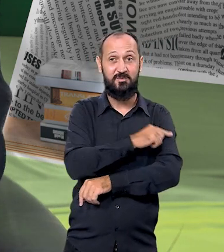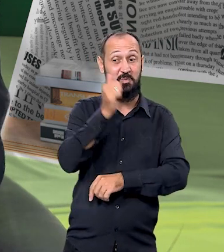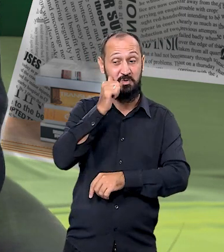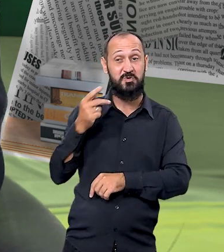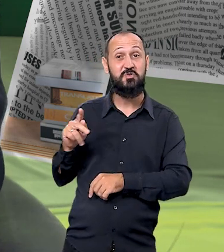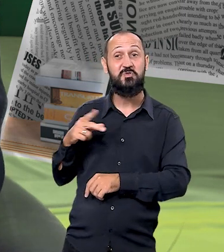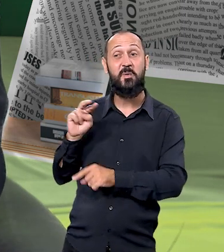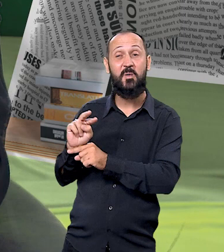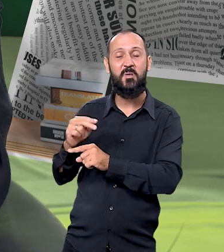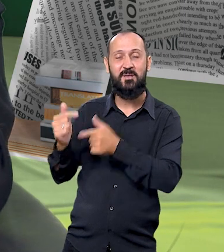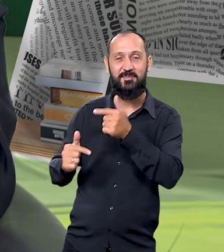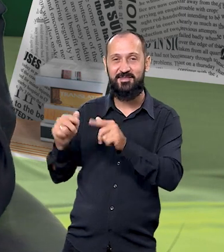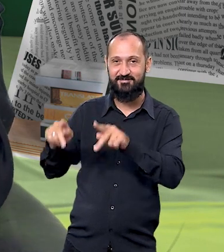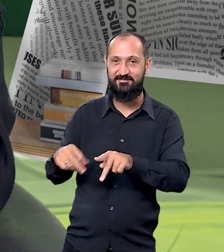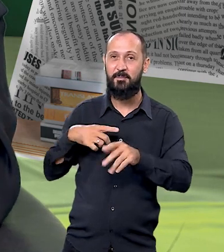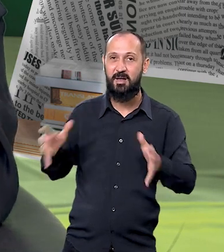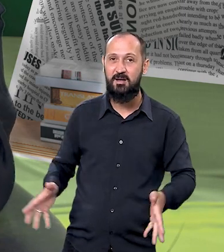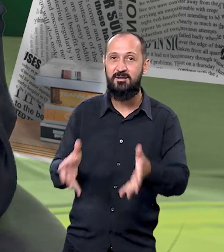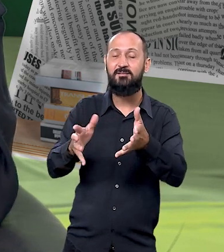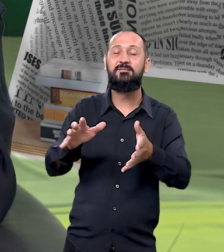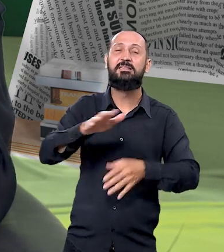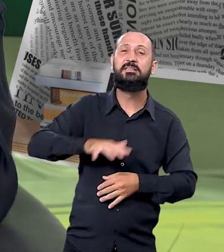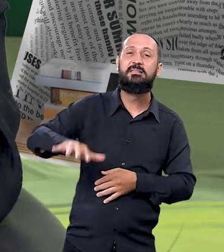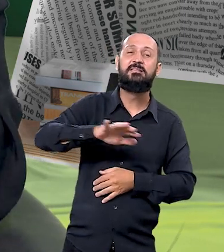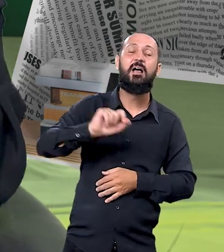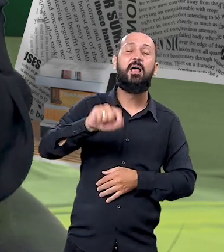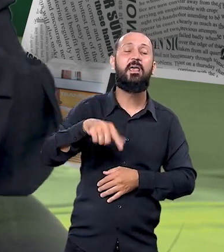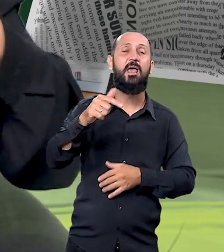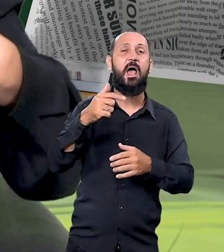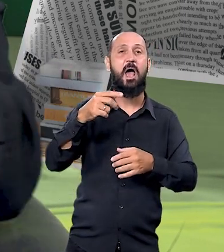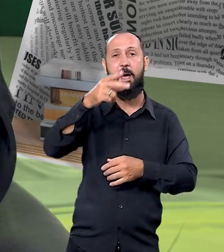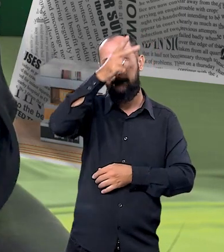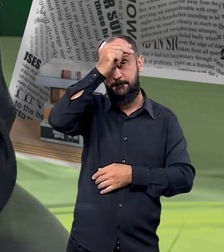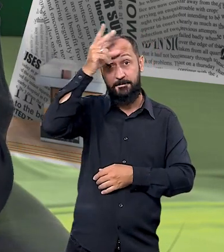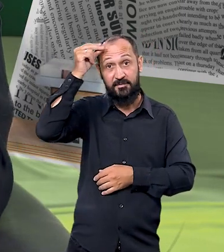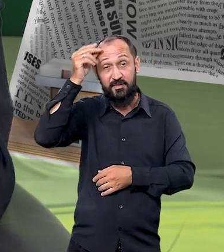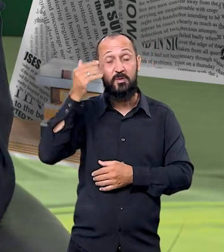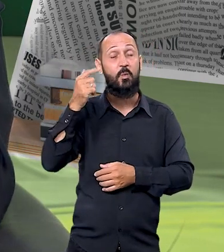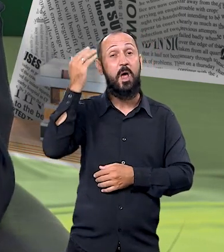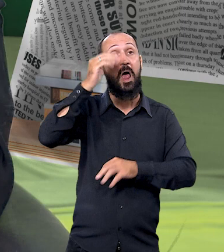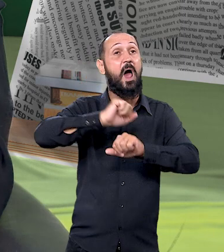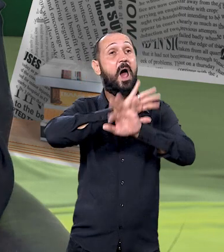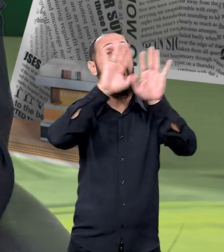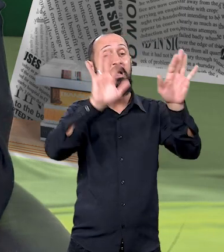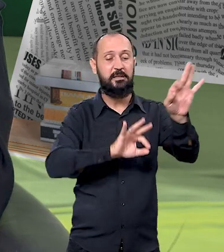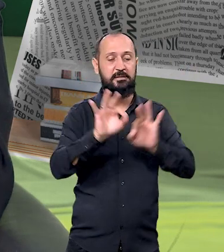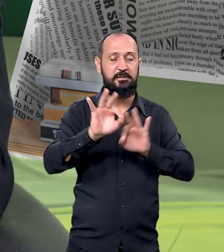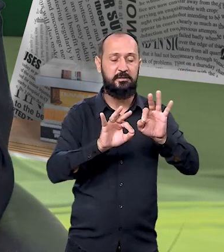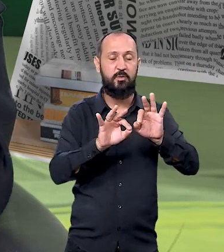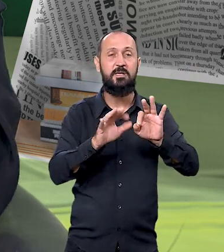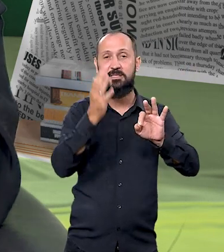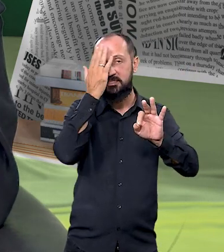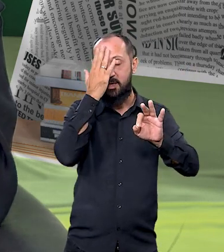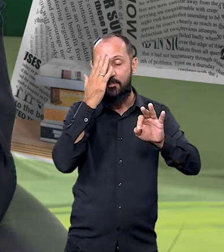as prefeituras municipais compreendam a importância desse organismo e do desenvolvimento das políticas públicas para as mulheres, ou seja,